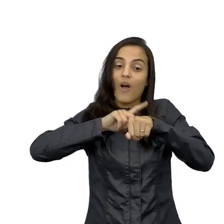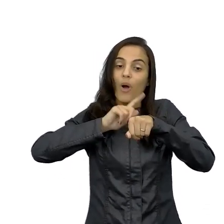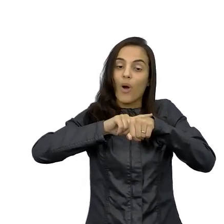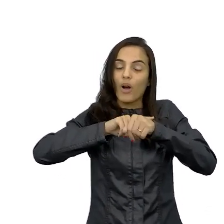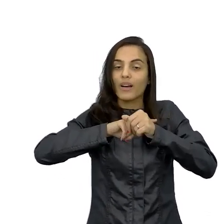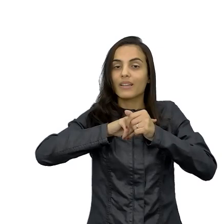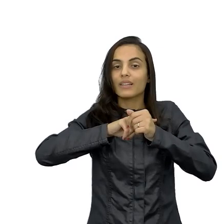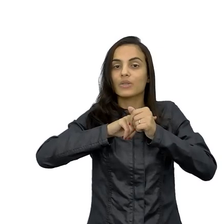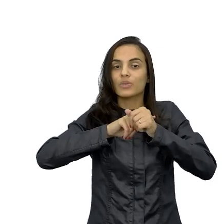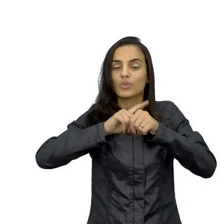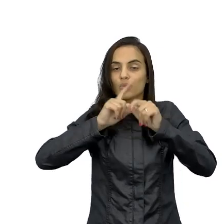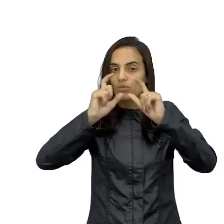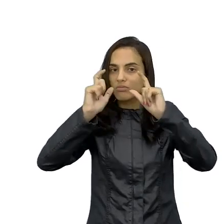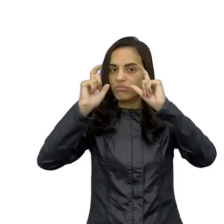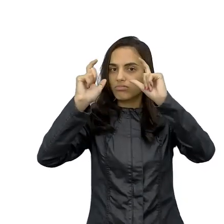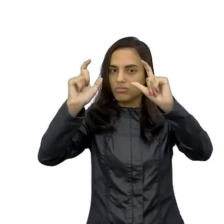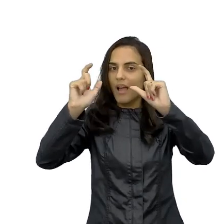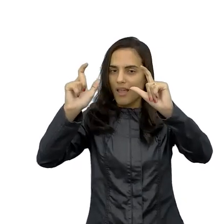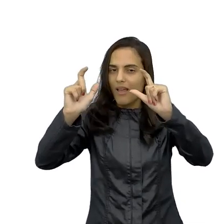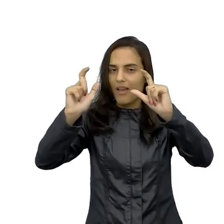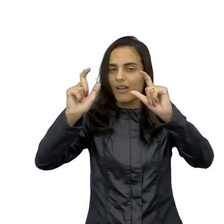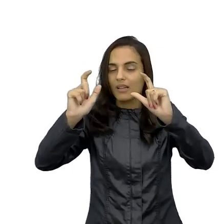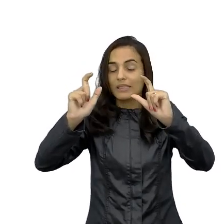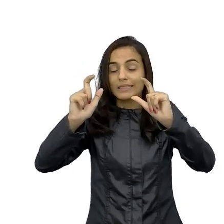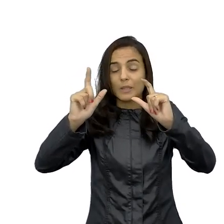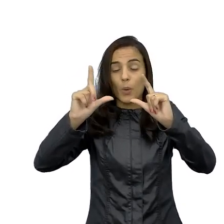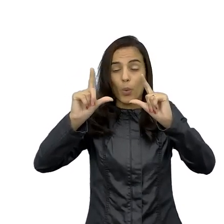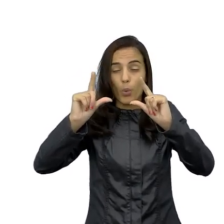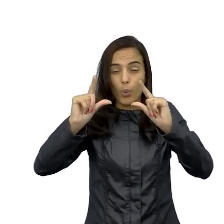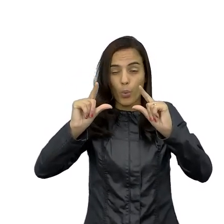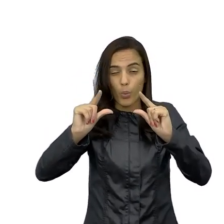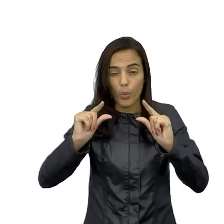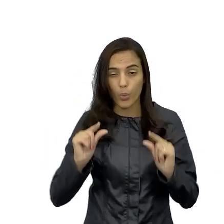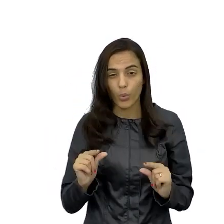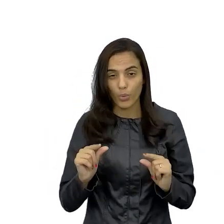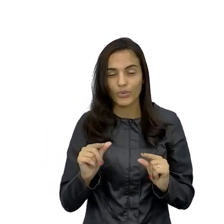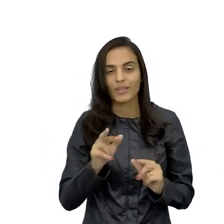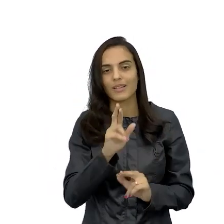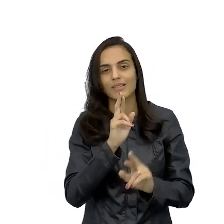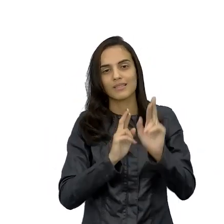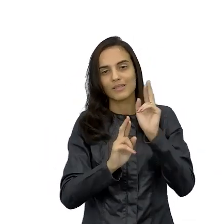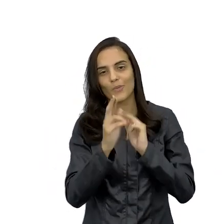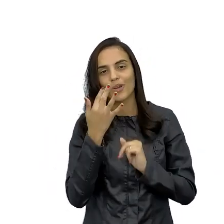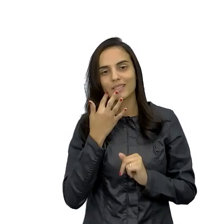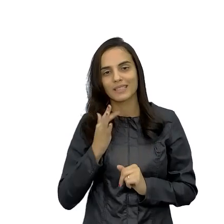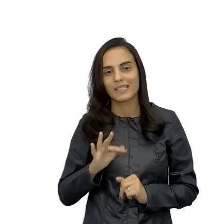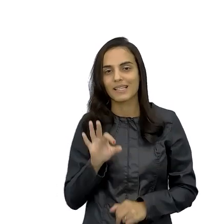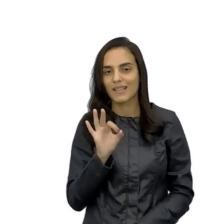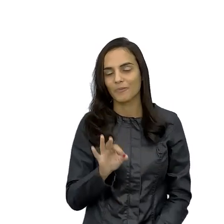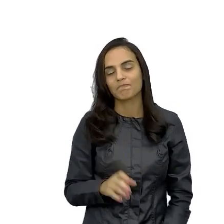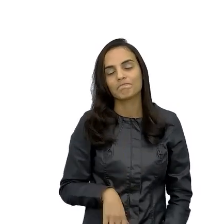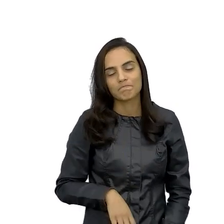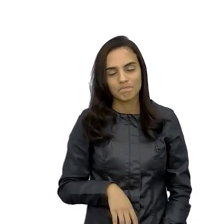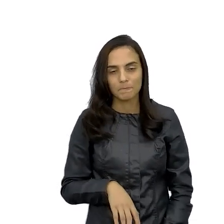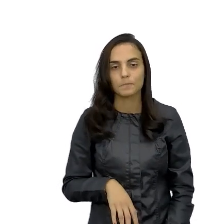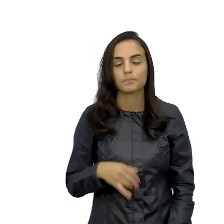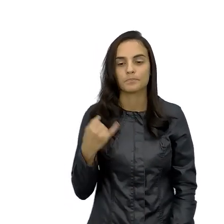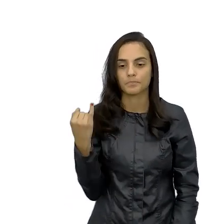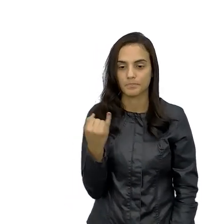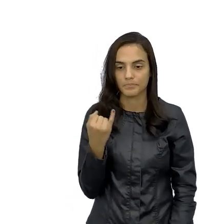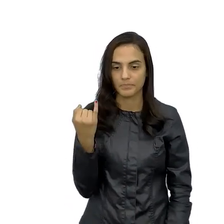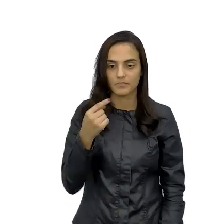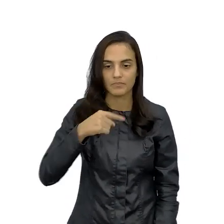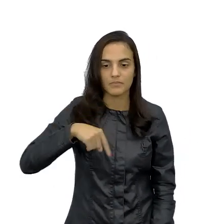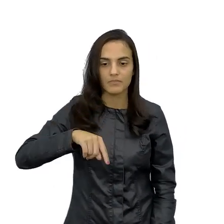aparece, a gente tem uma quebra enorme dos resultados das crianças. Então, é importante que a